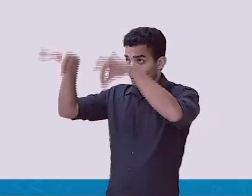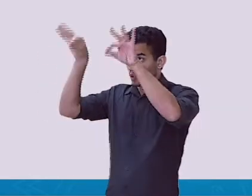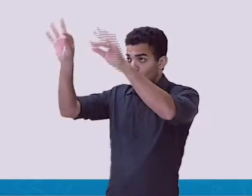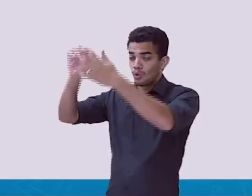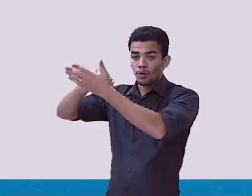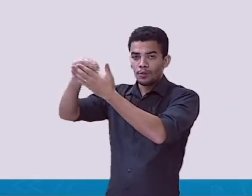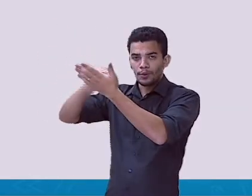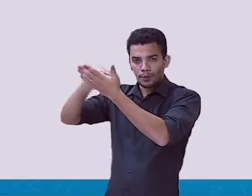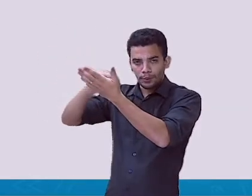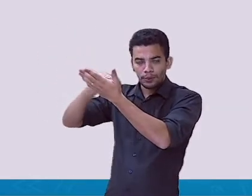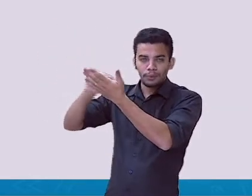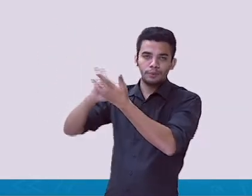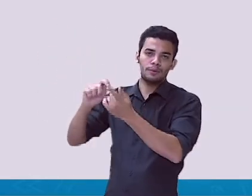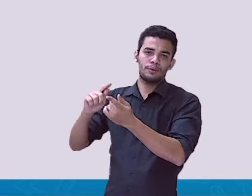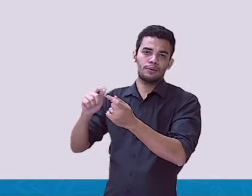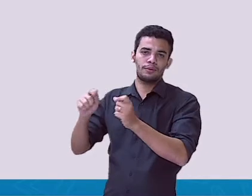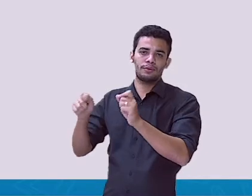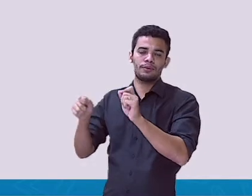sem, passa um pano,